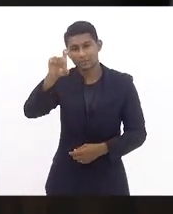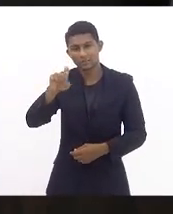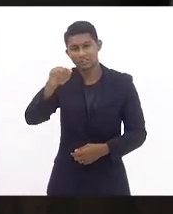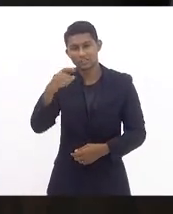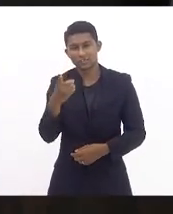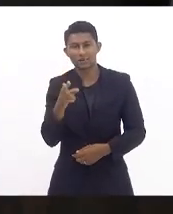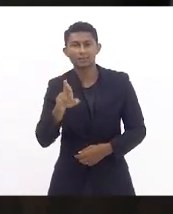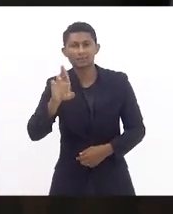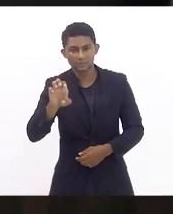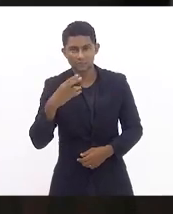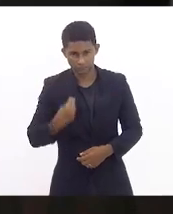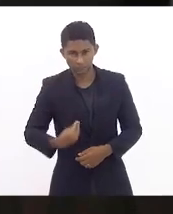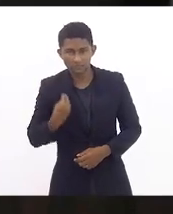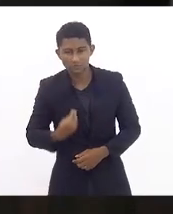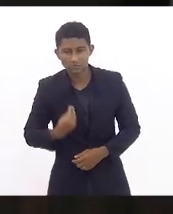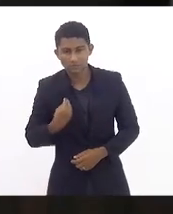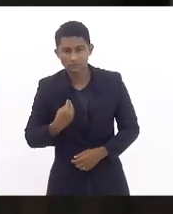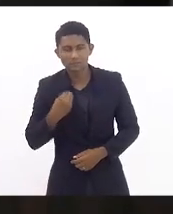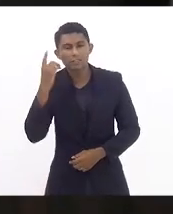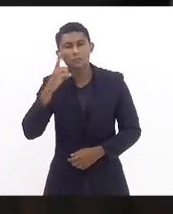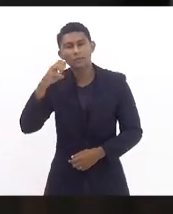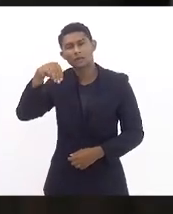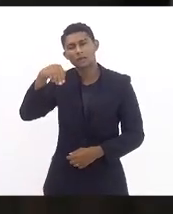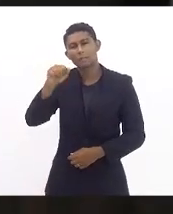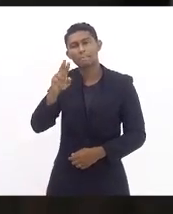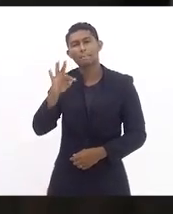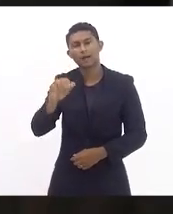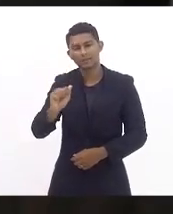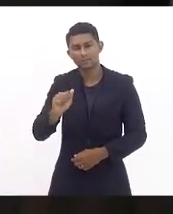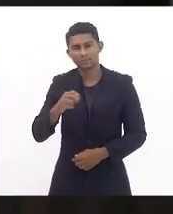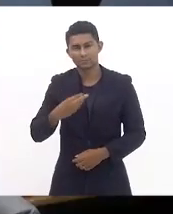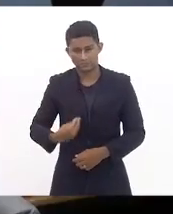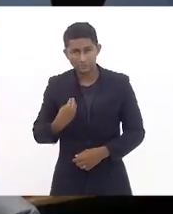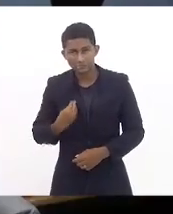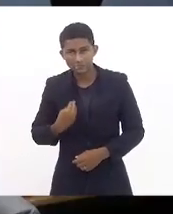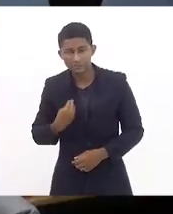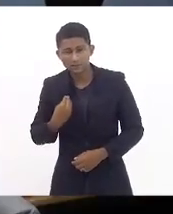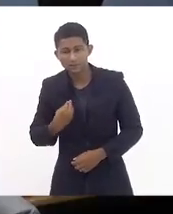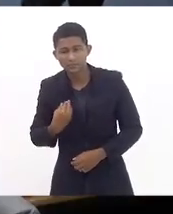Deputado Alexandre Freitas. Deputada Marta Rocha.